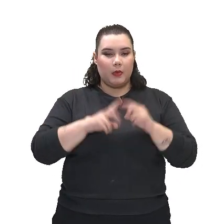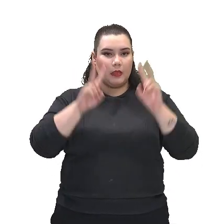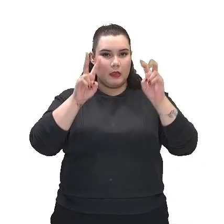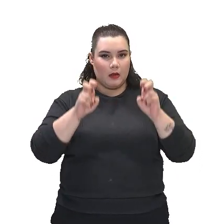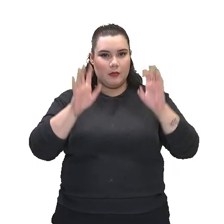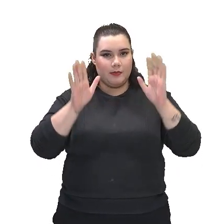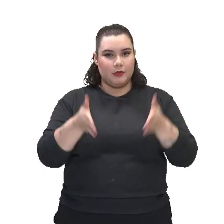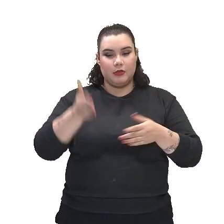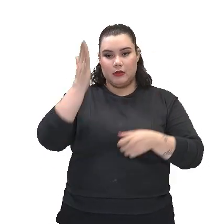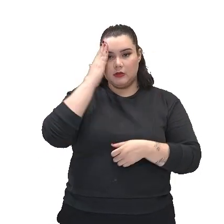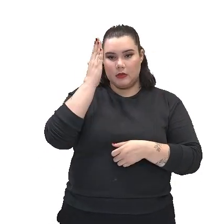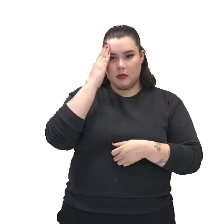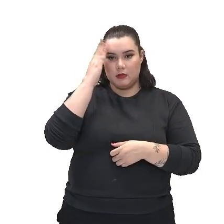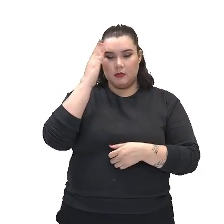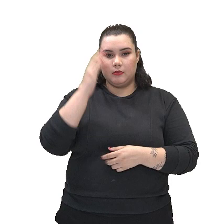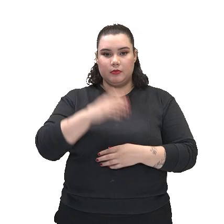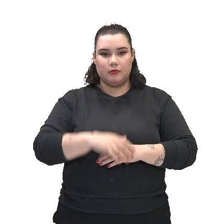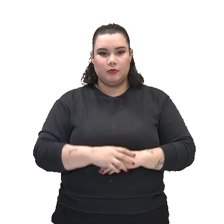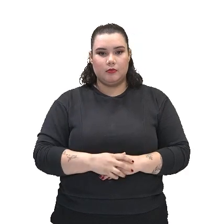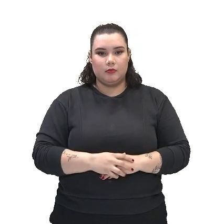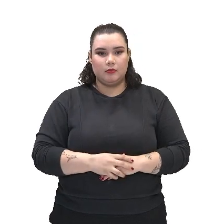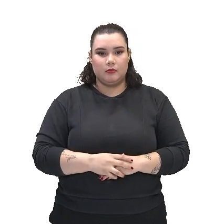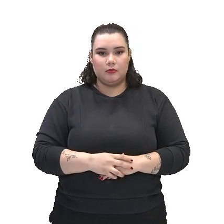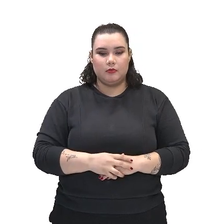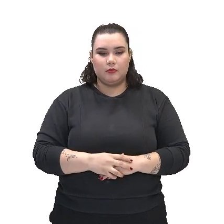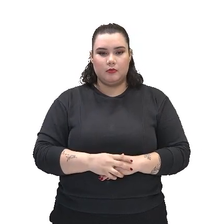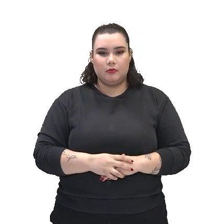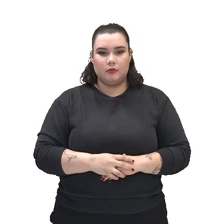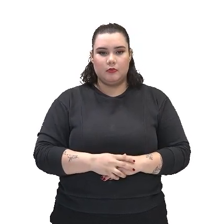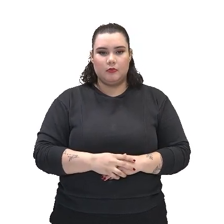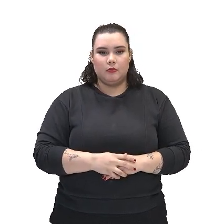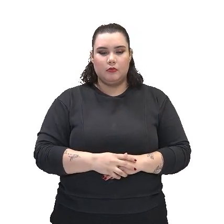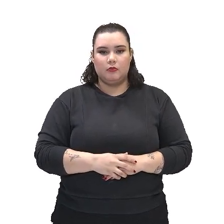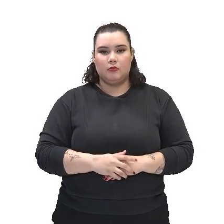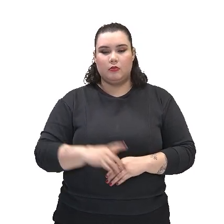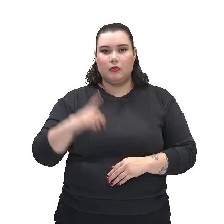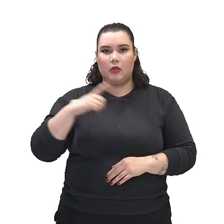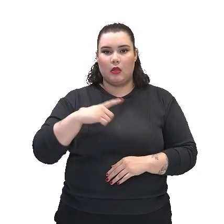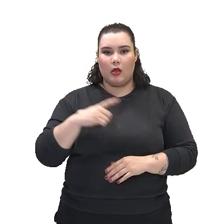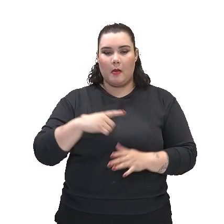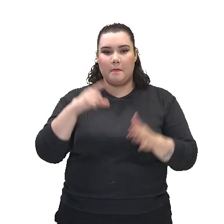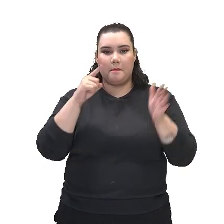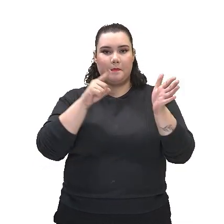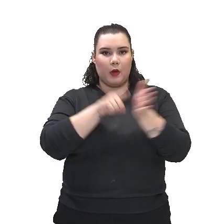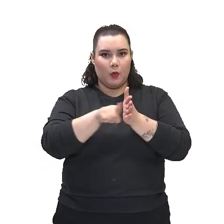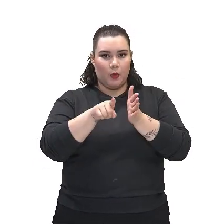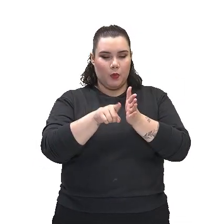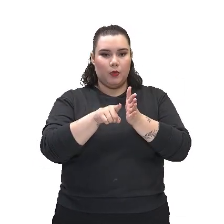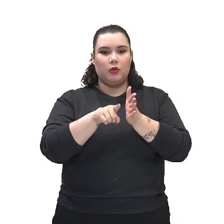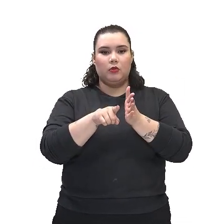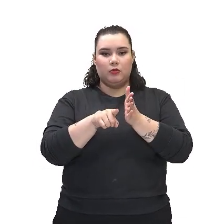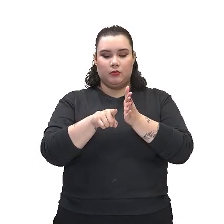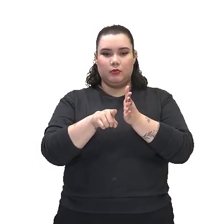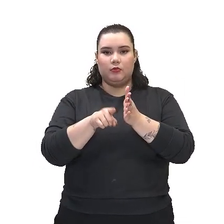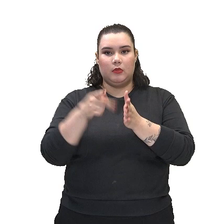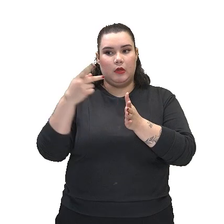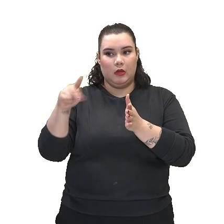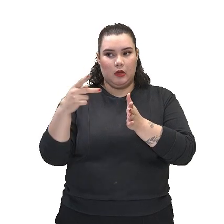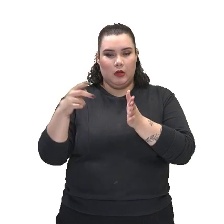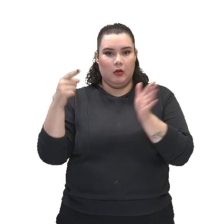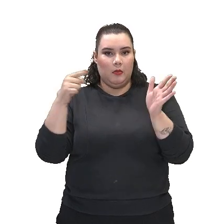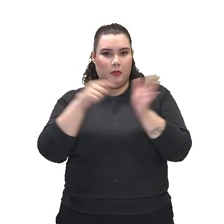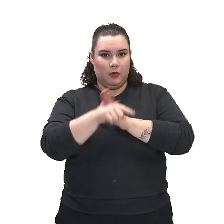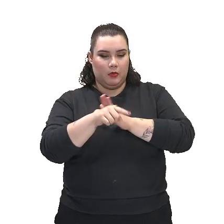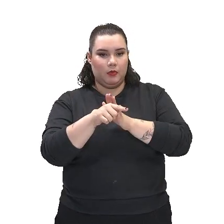qual é o nosso tema, vamos seguir aí o nosso planejamento. Tivemos o questionamento do nosso debatedor, que foi o